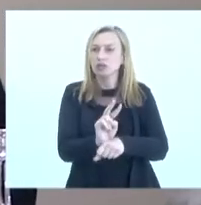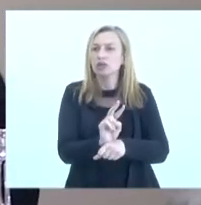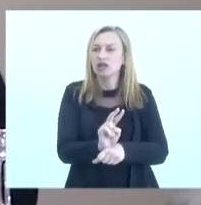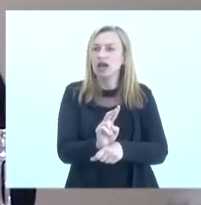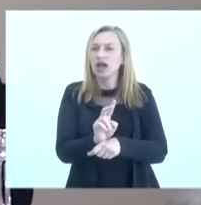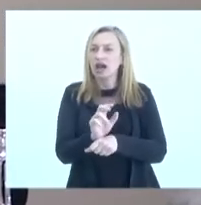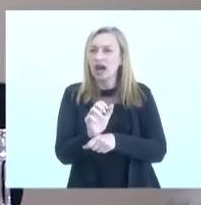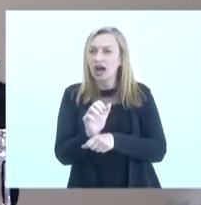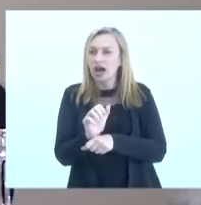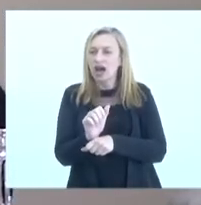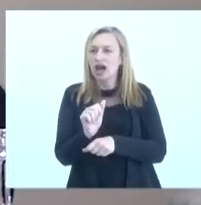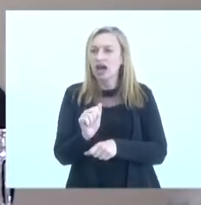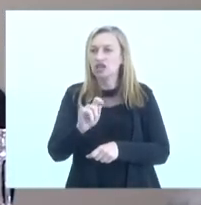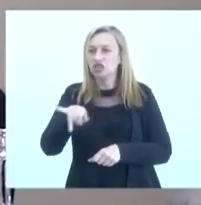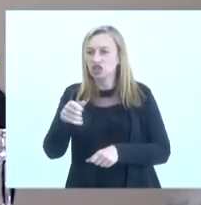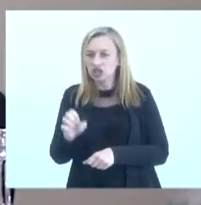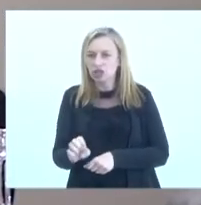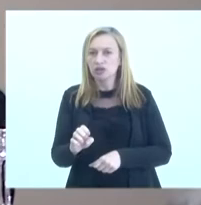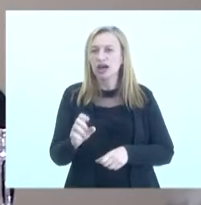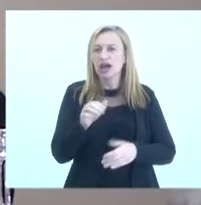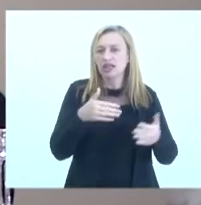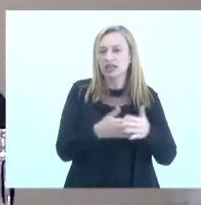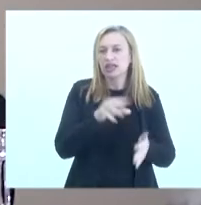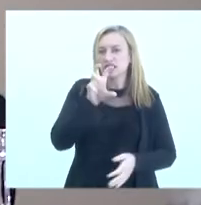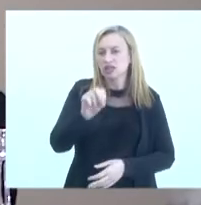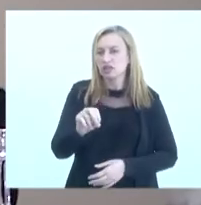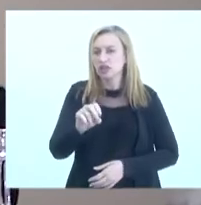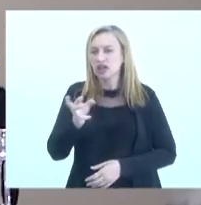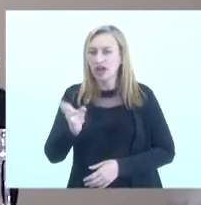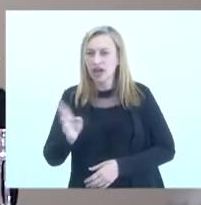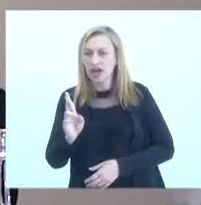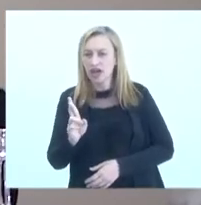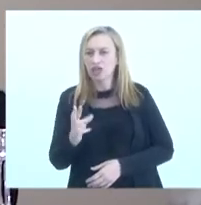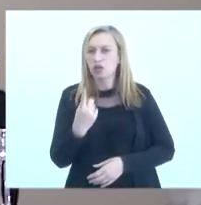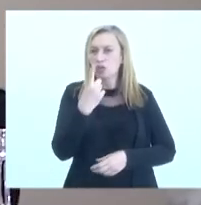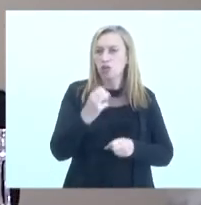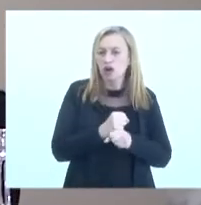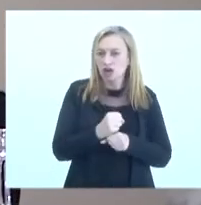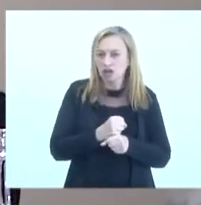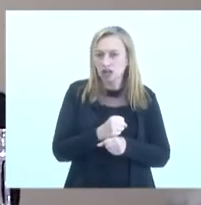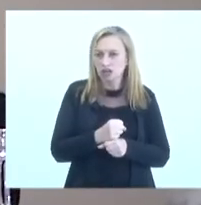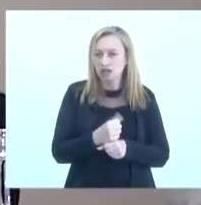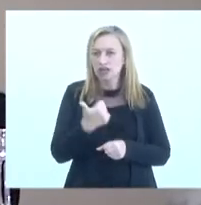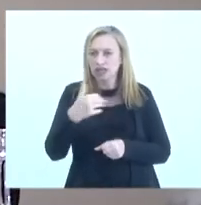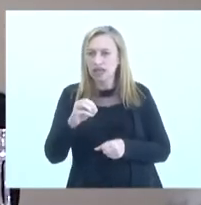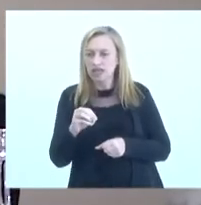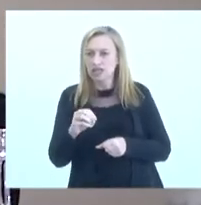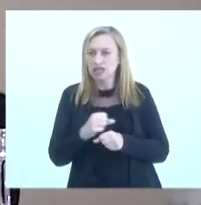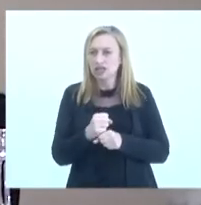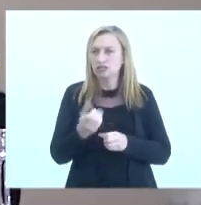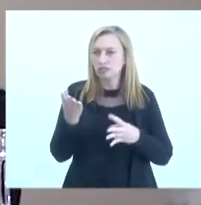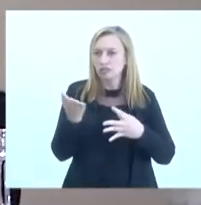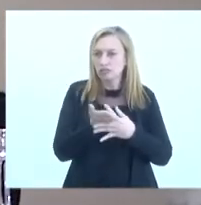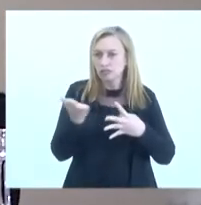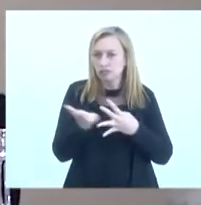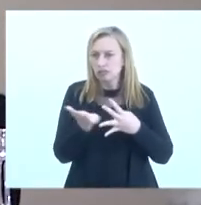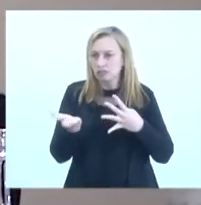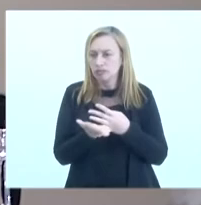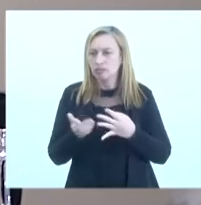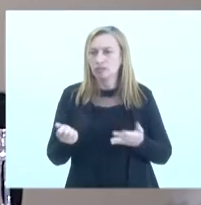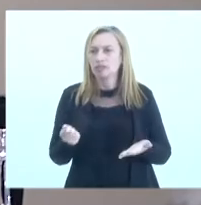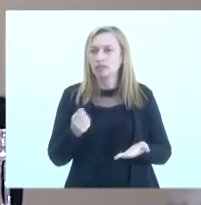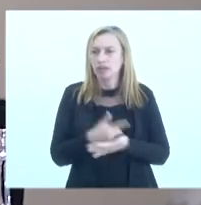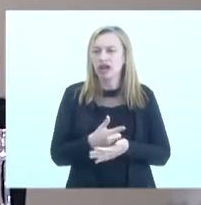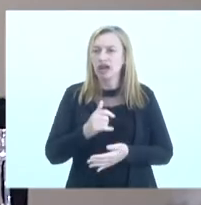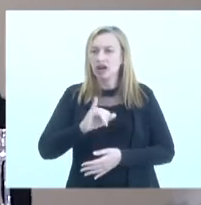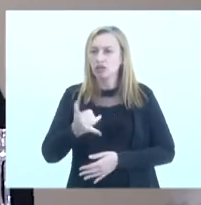AGRIO de até R$50 mil, com um ano de carência e 10 anos para pagar com juros de nada,